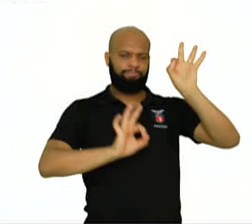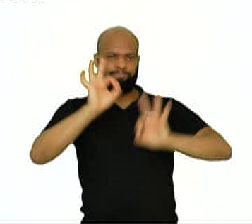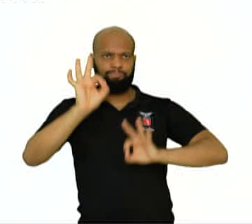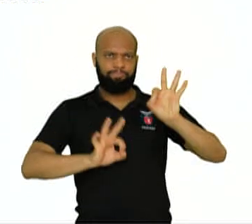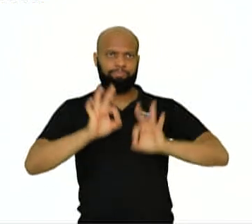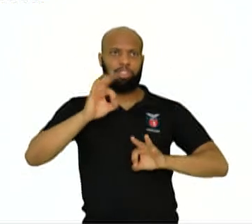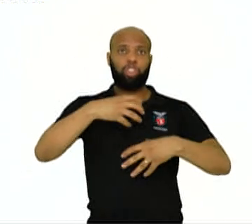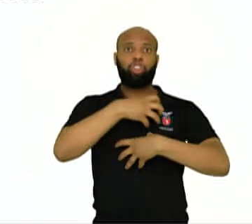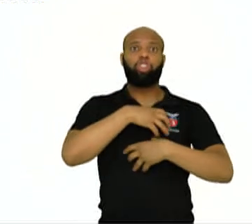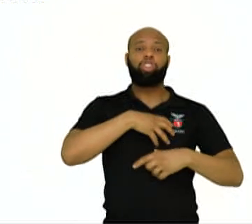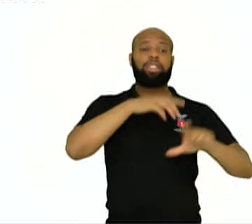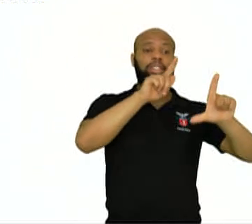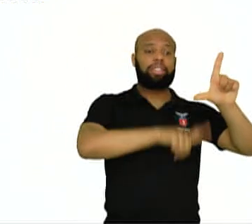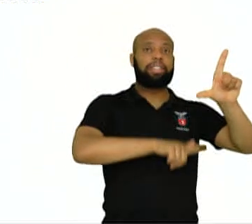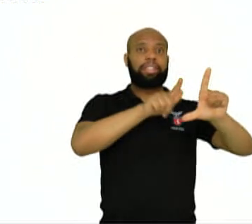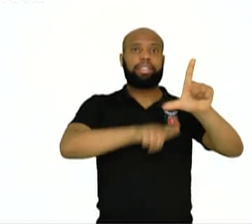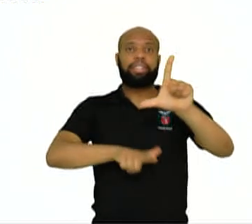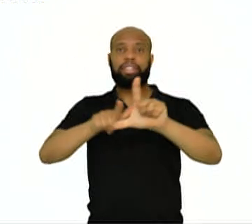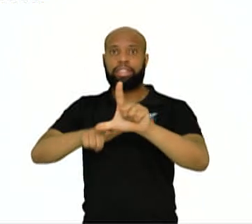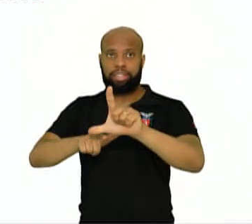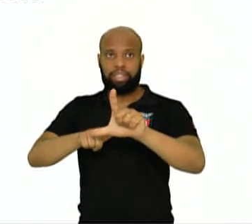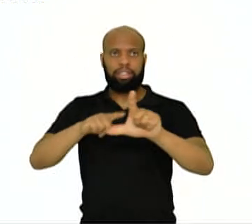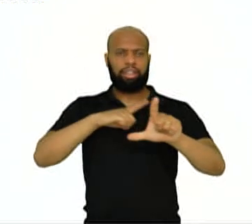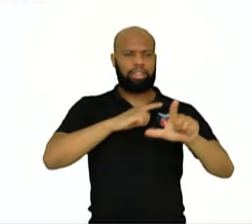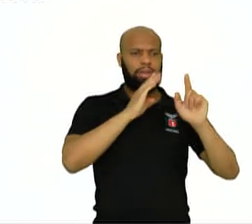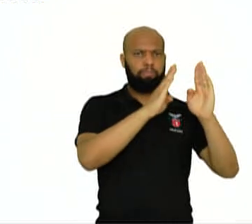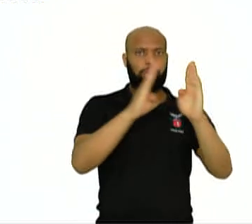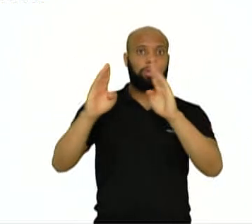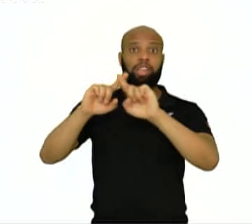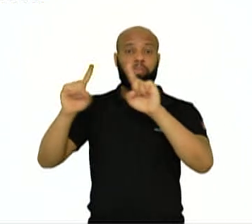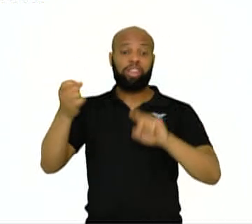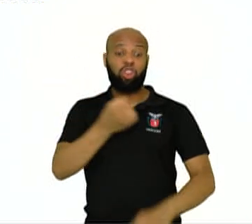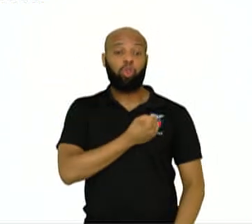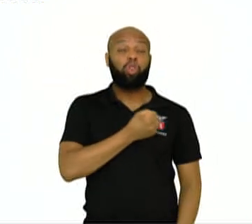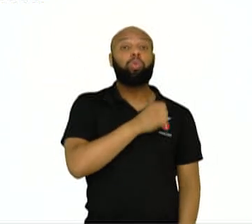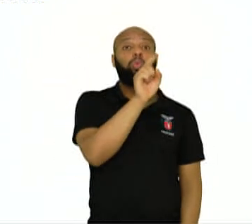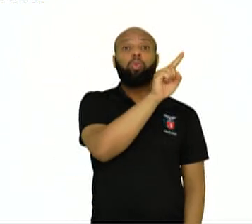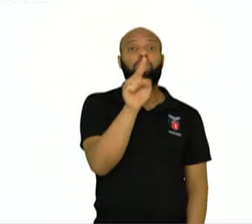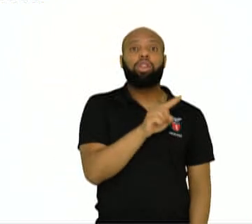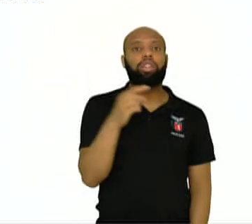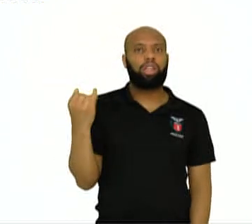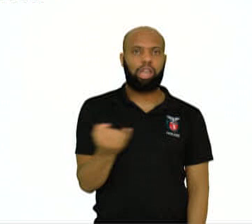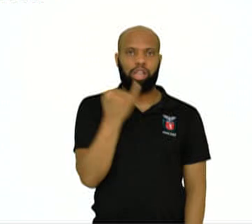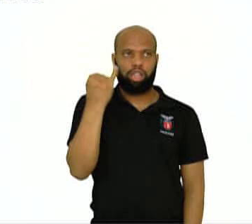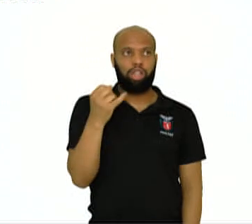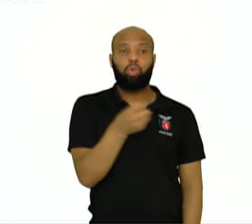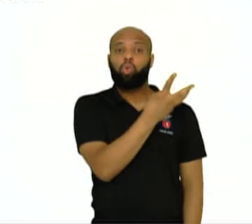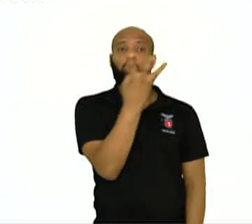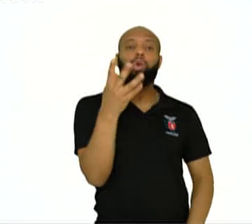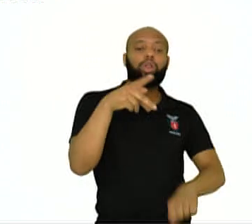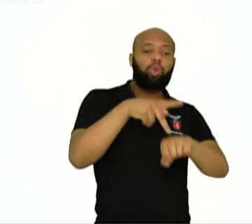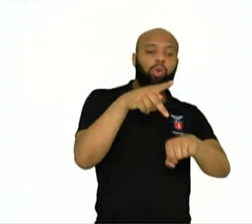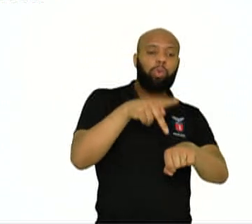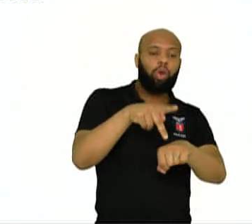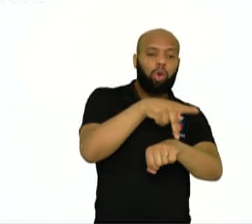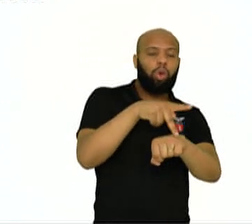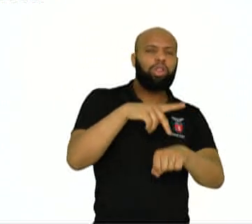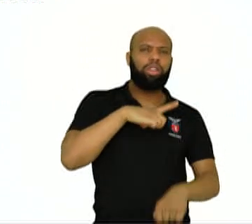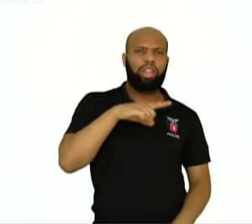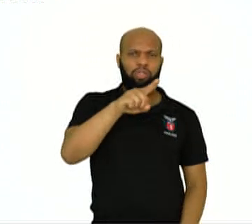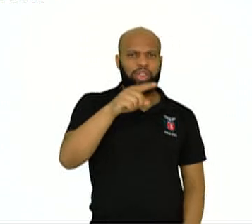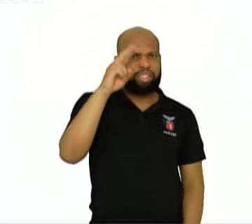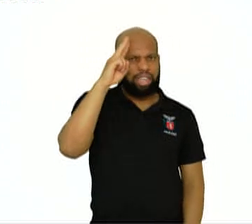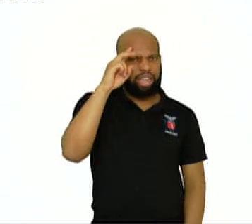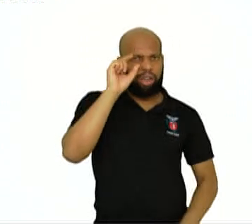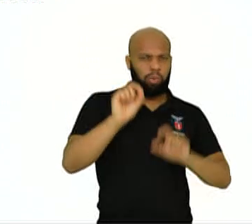em ordem crescente de número atômico, ou seja, de quantidade de prótons. Você lembra o que é uma